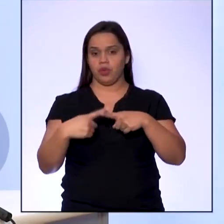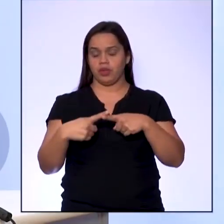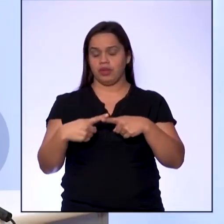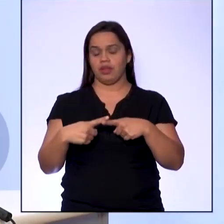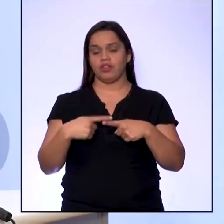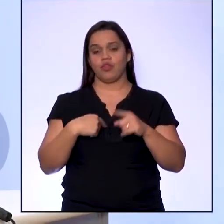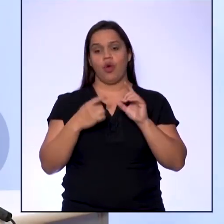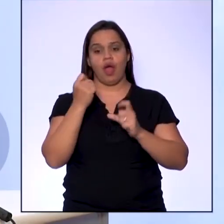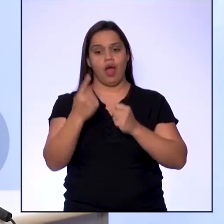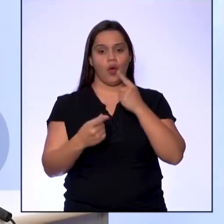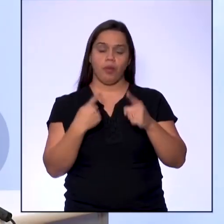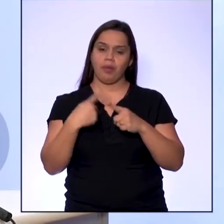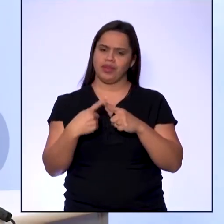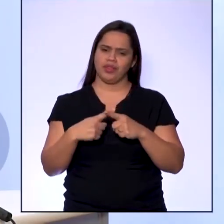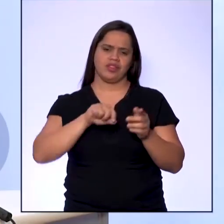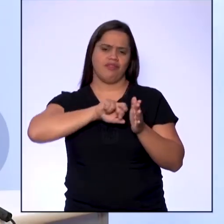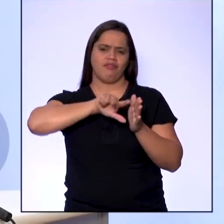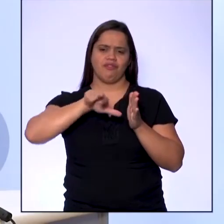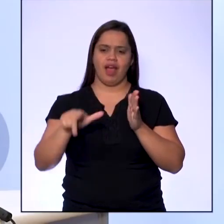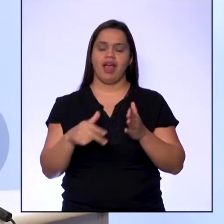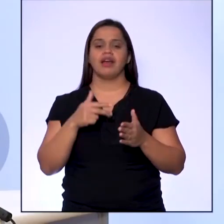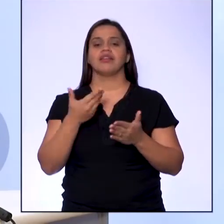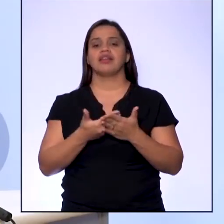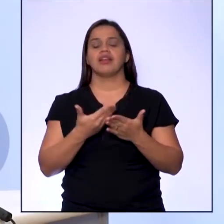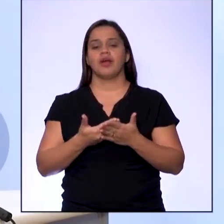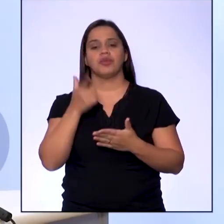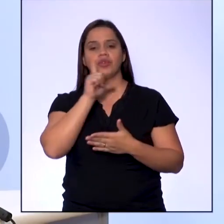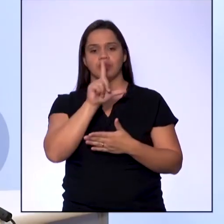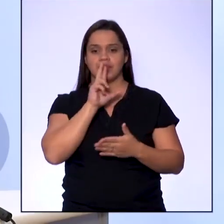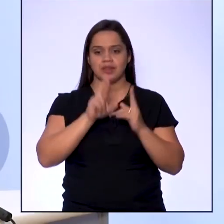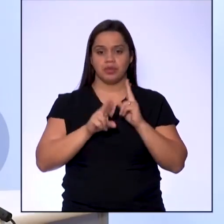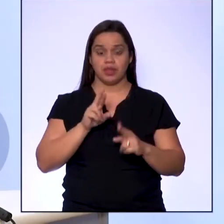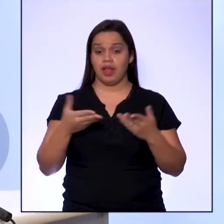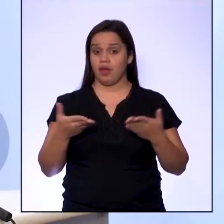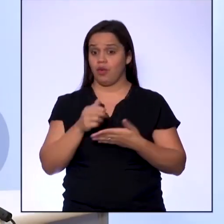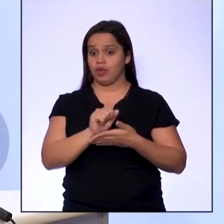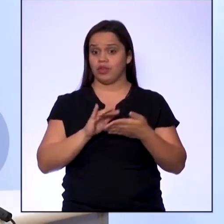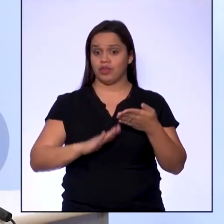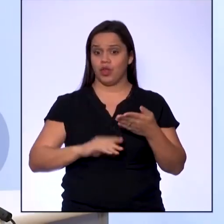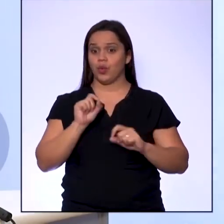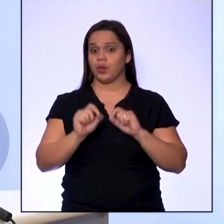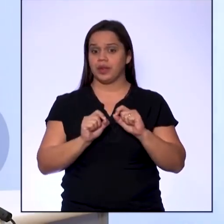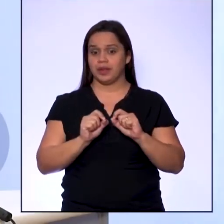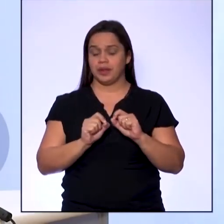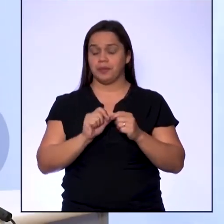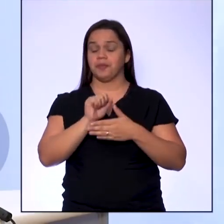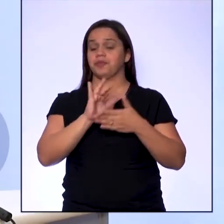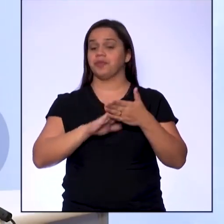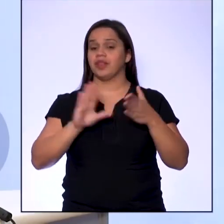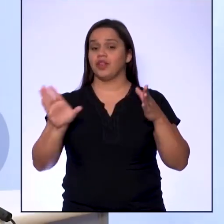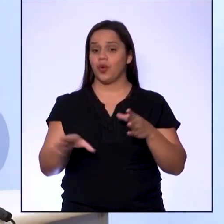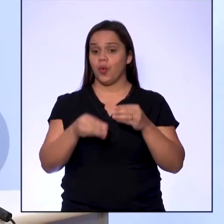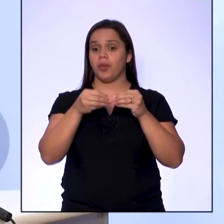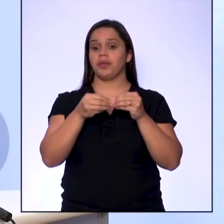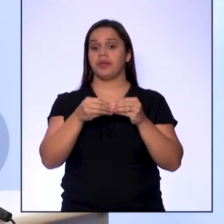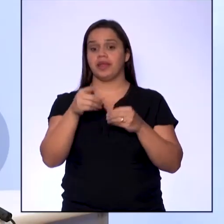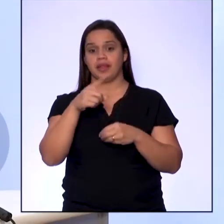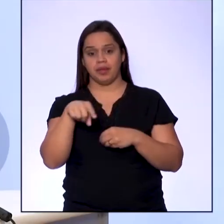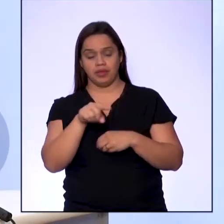Norte. Tudo bem, pessoal? Foi difícil aí para vocês? Acredito que tenha sido fácil, vocês aí têm já uma noção aí do